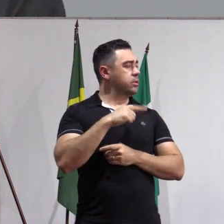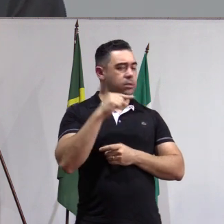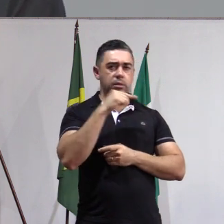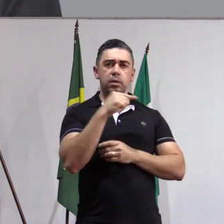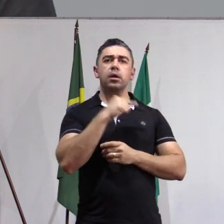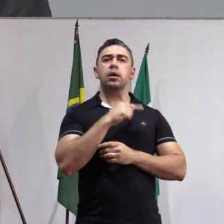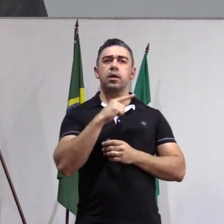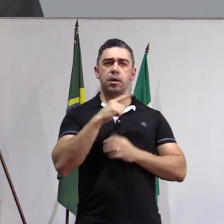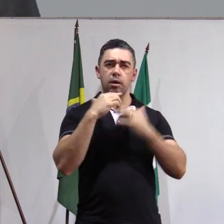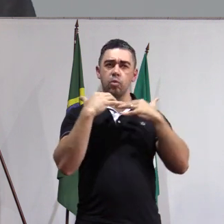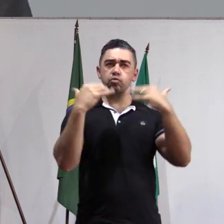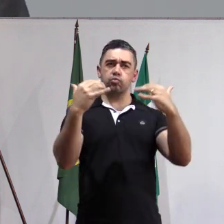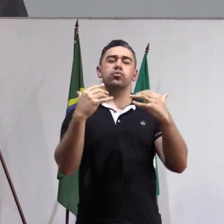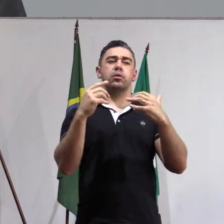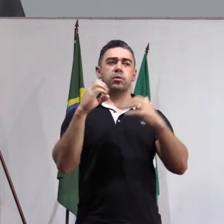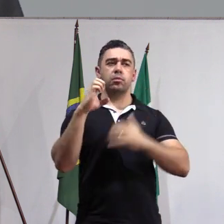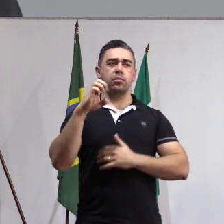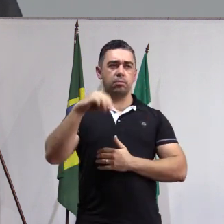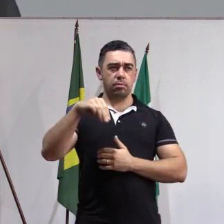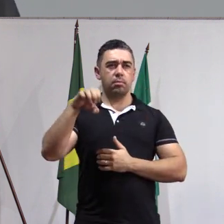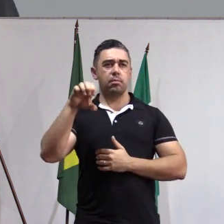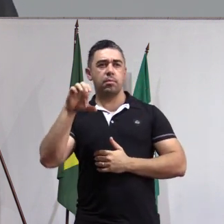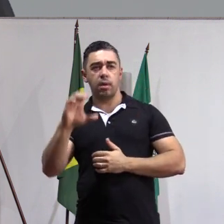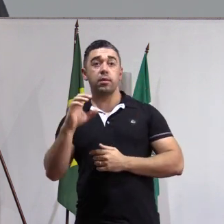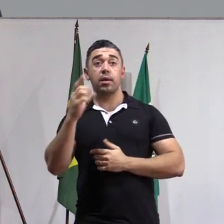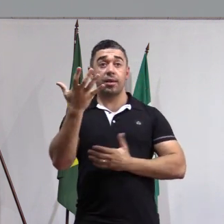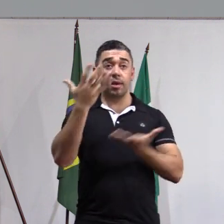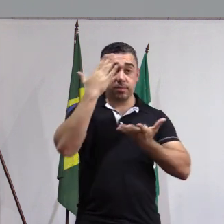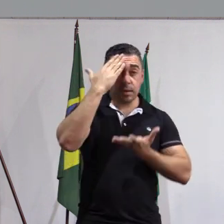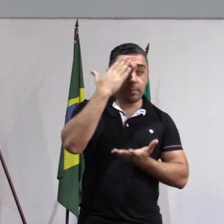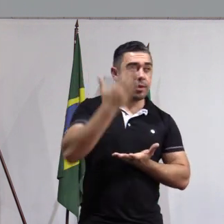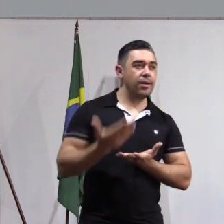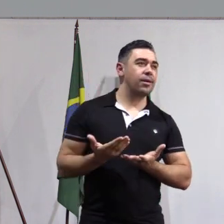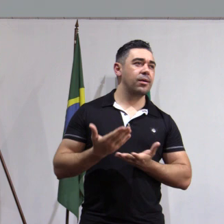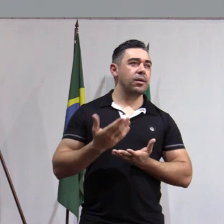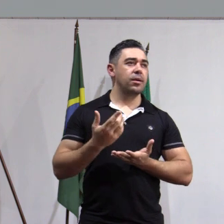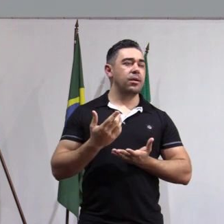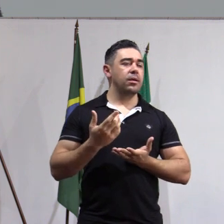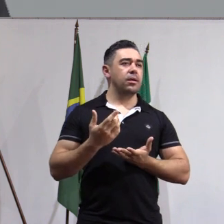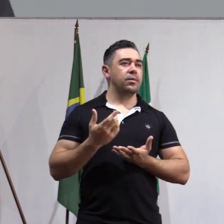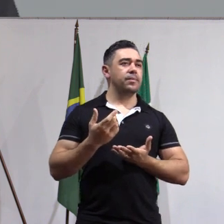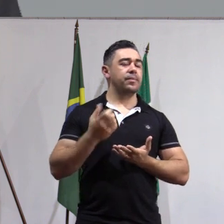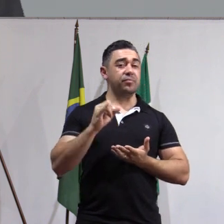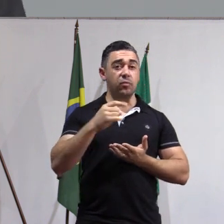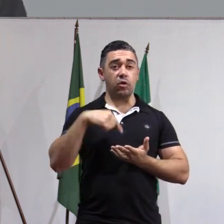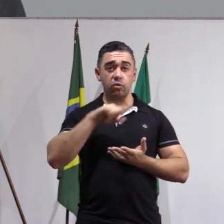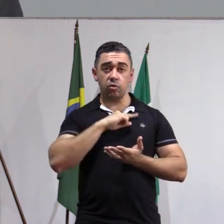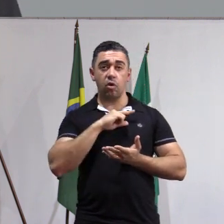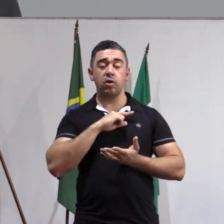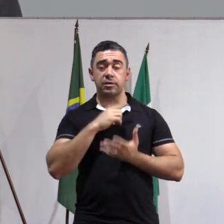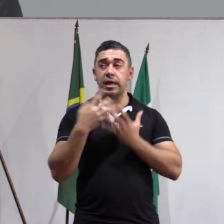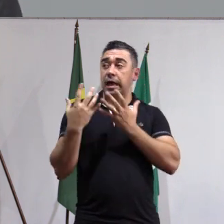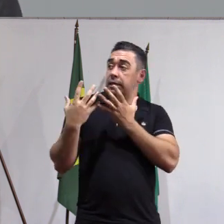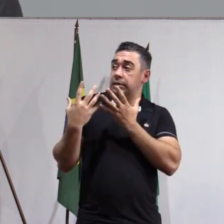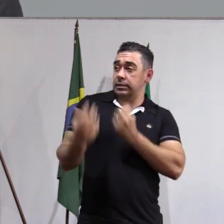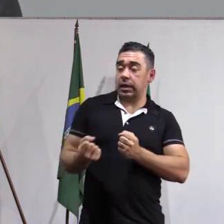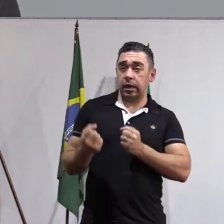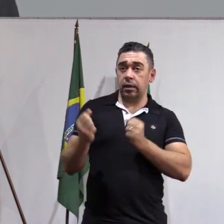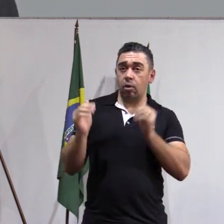na consulta pública do MEC. Está lá no que eles querem saber, né, se a gente abaixa a cabeça para